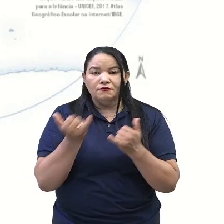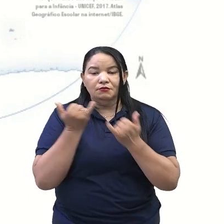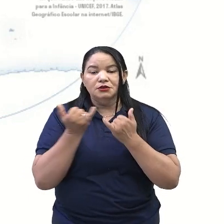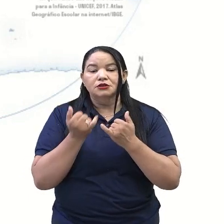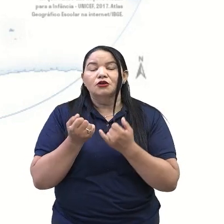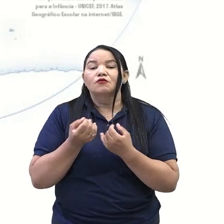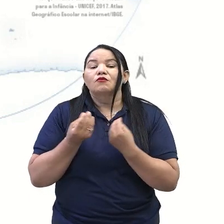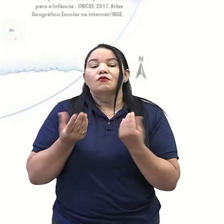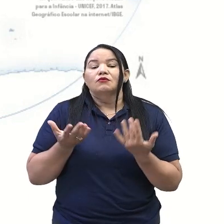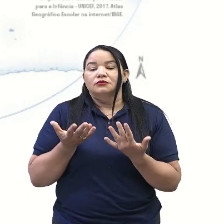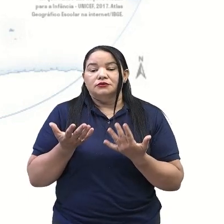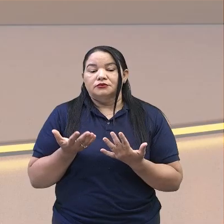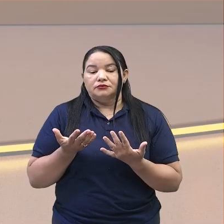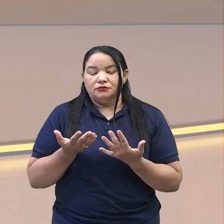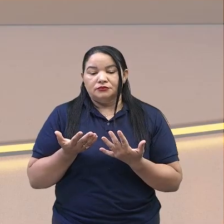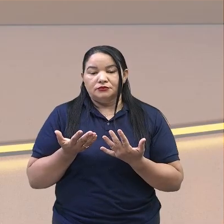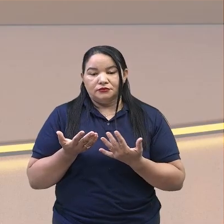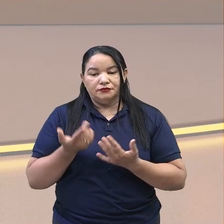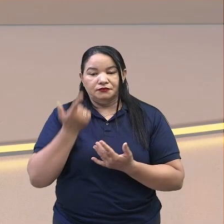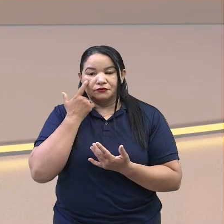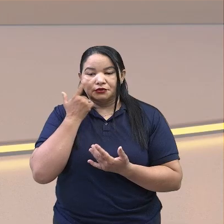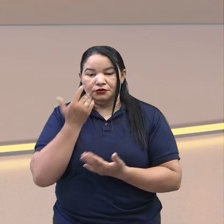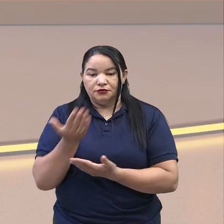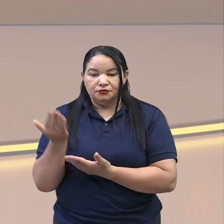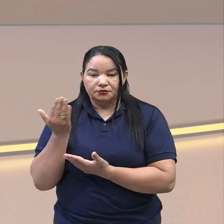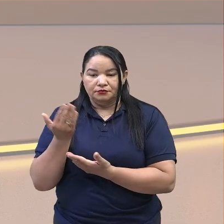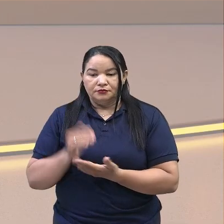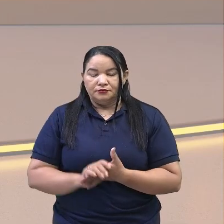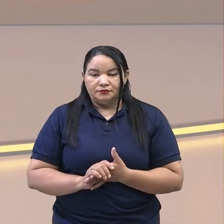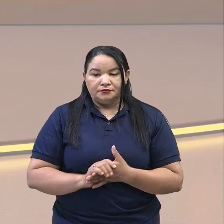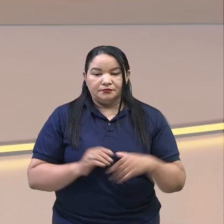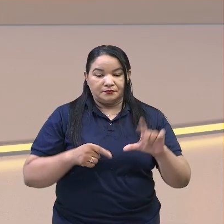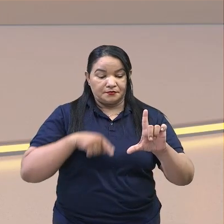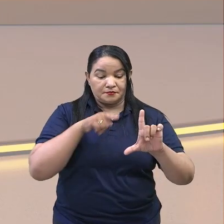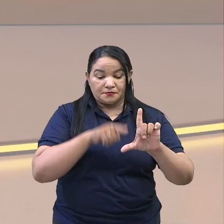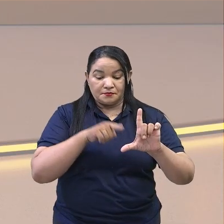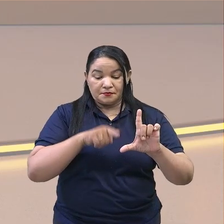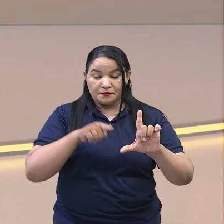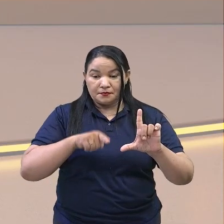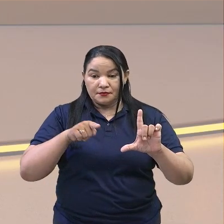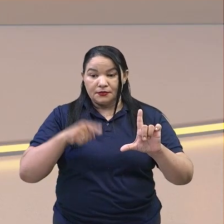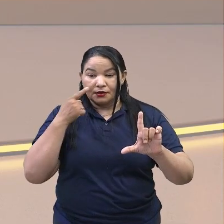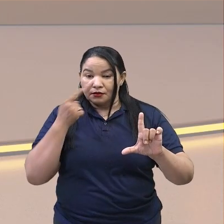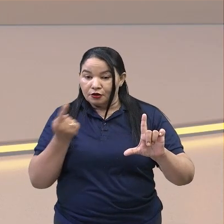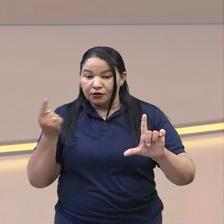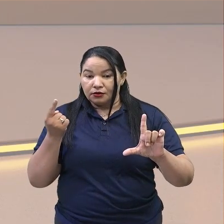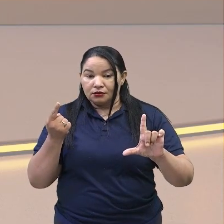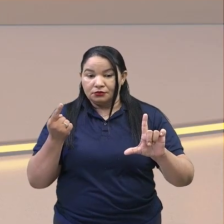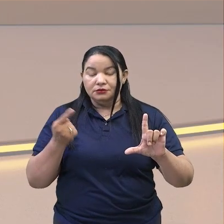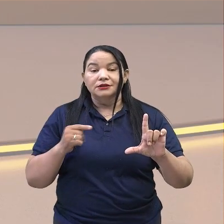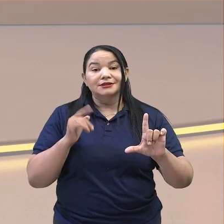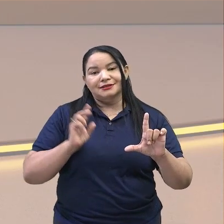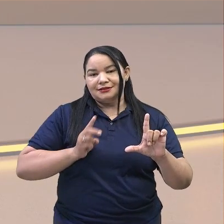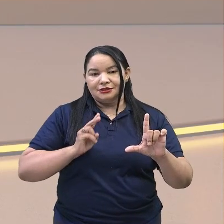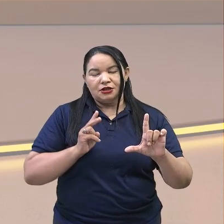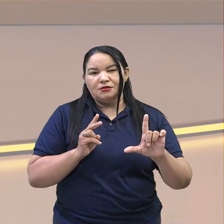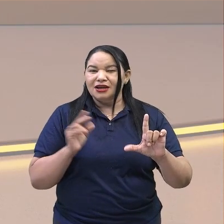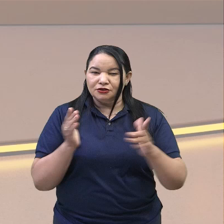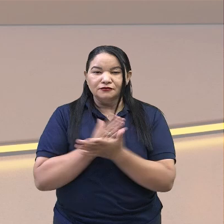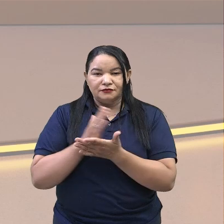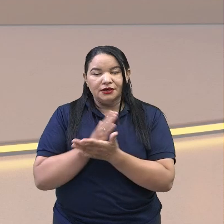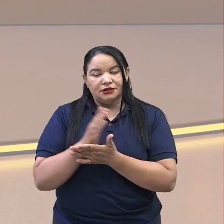certo? Bem, olha só aqui, a escala do nosso mapa, ela está no cantinho, normalmente a escala ela vem no